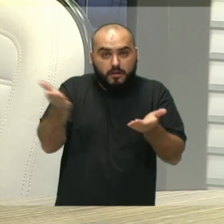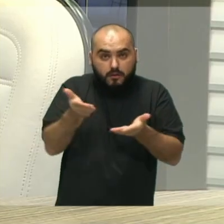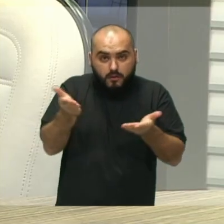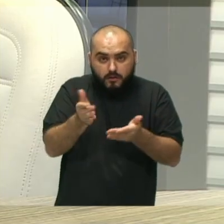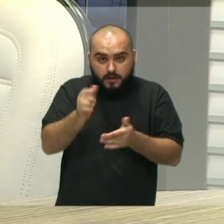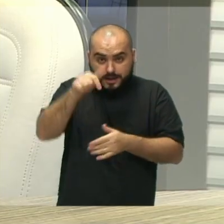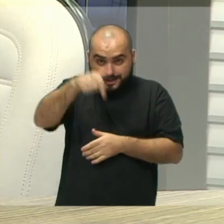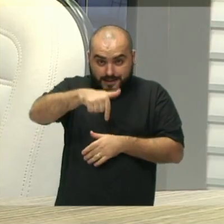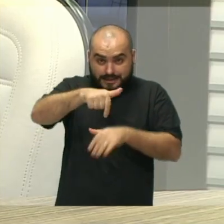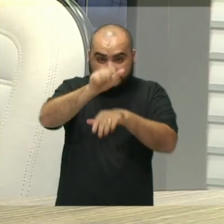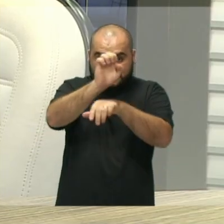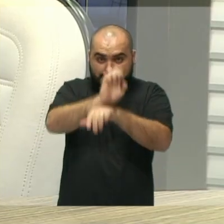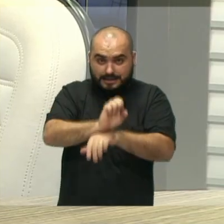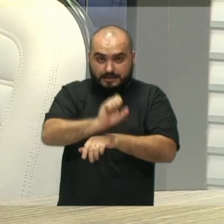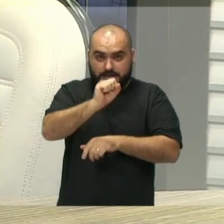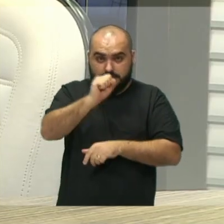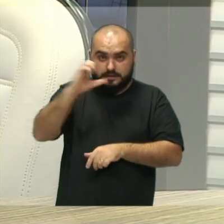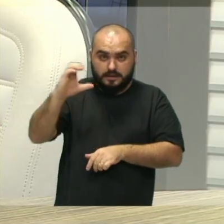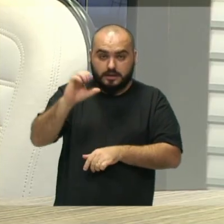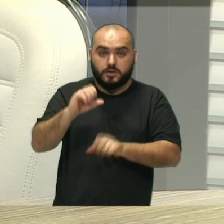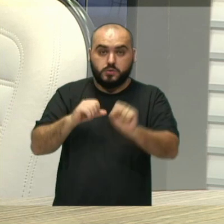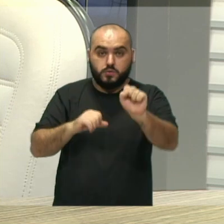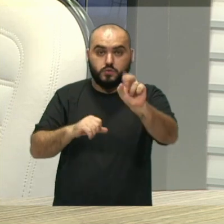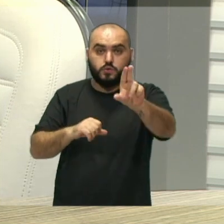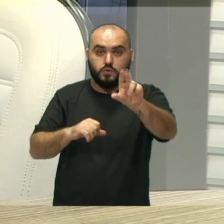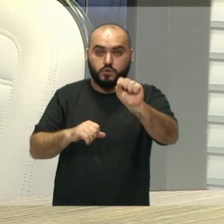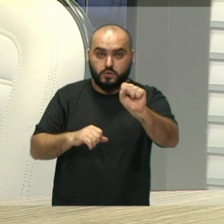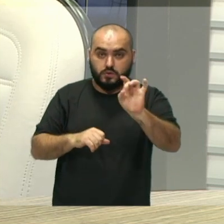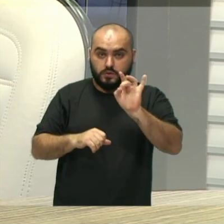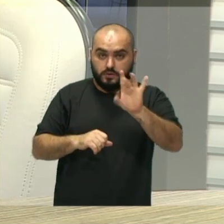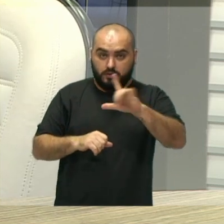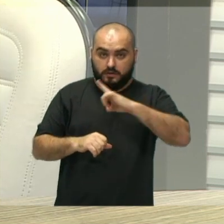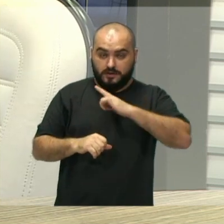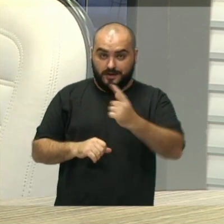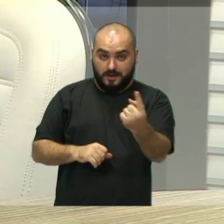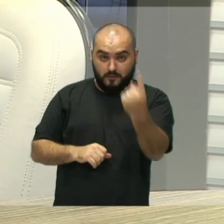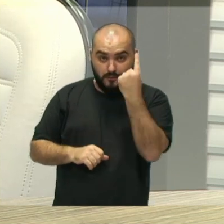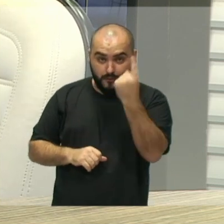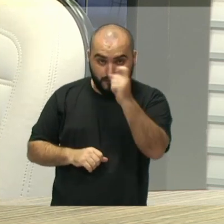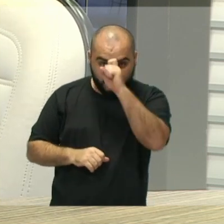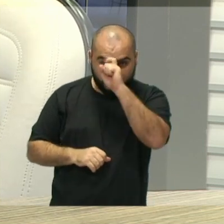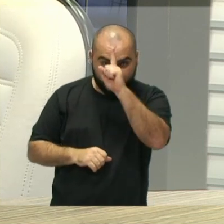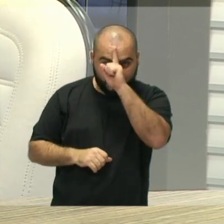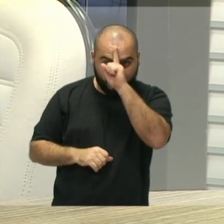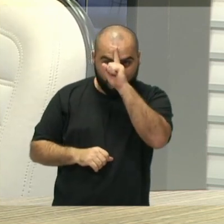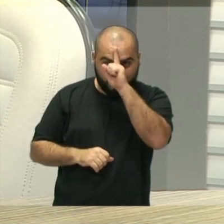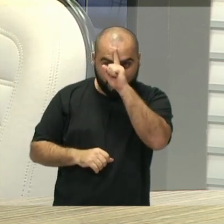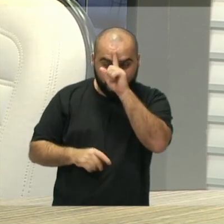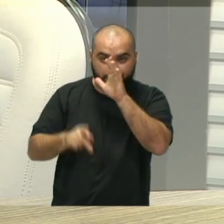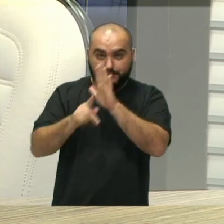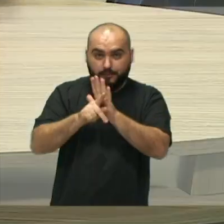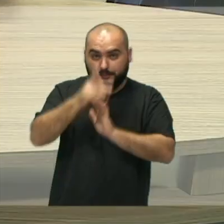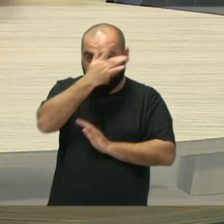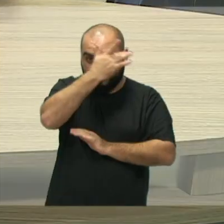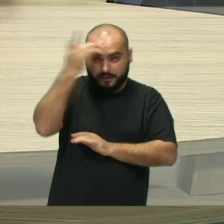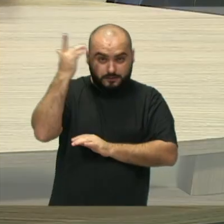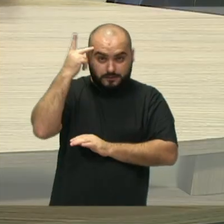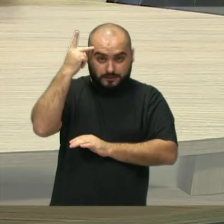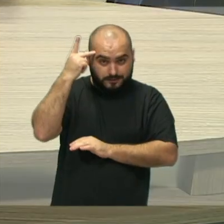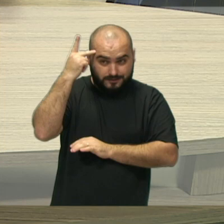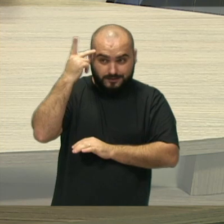SUS aqui no estado só tem um hospital que faz internação pelo SUS para pacientes